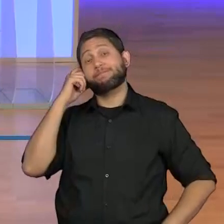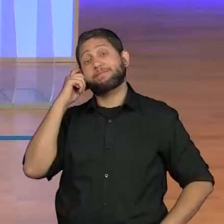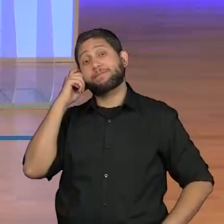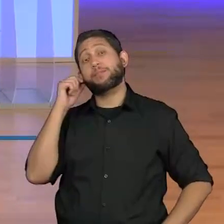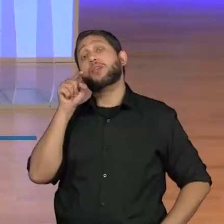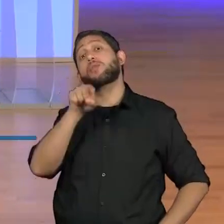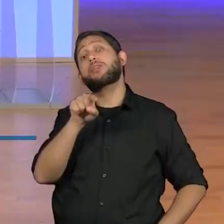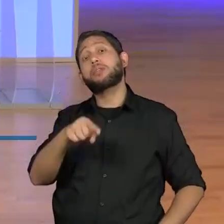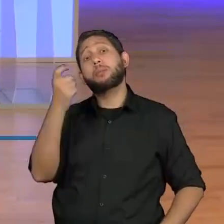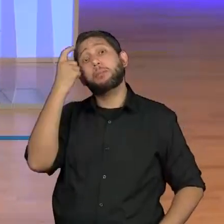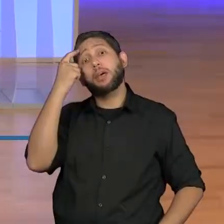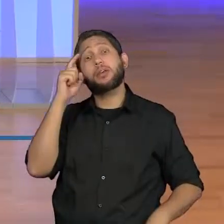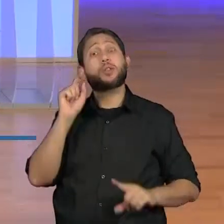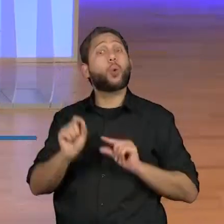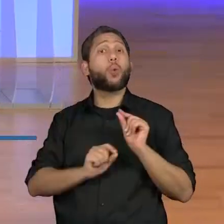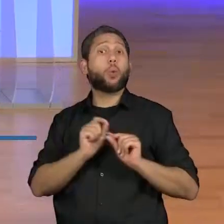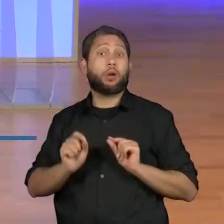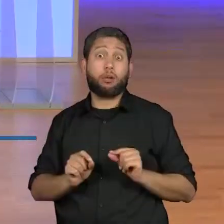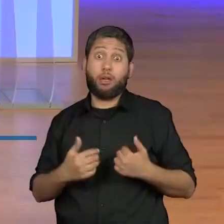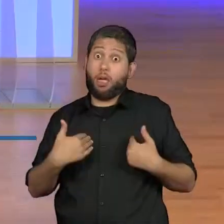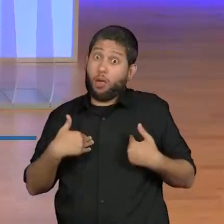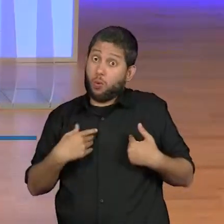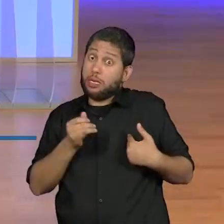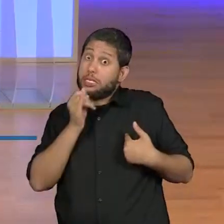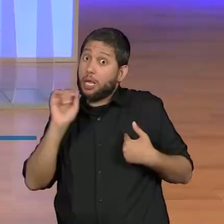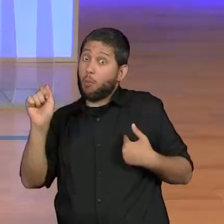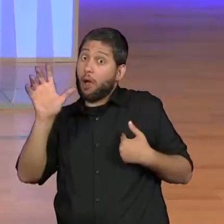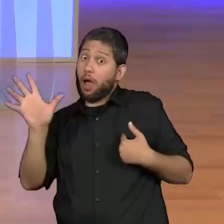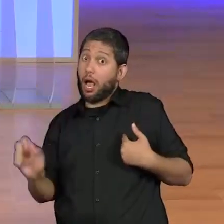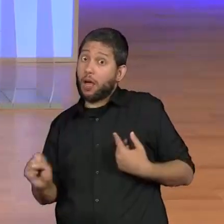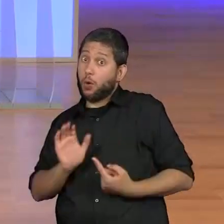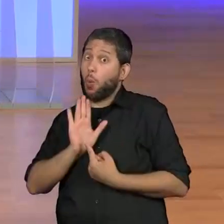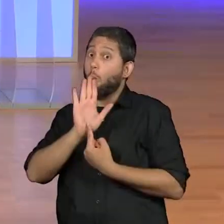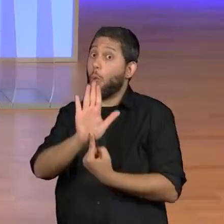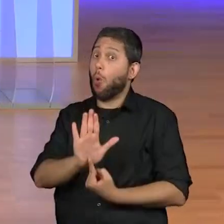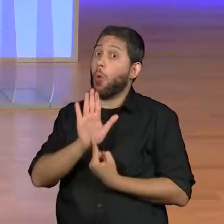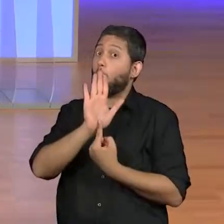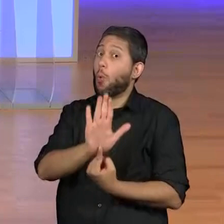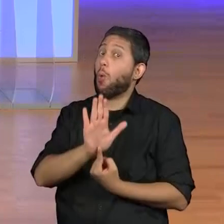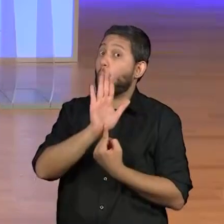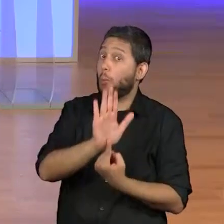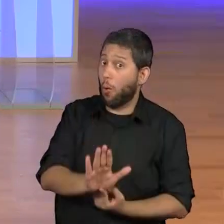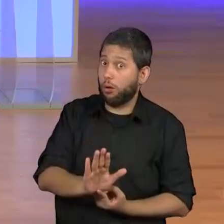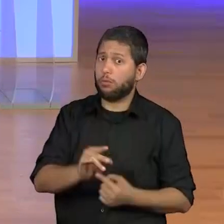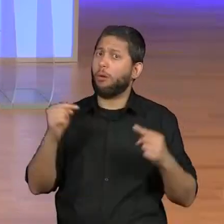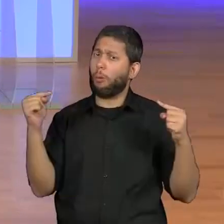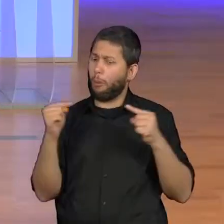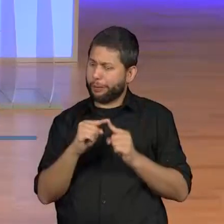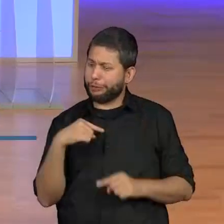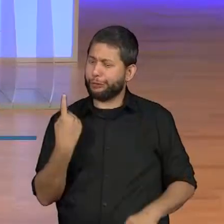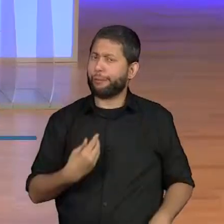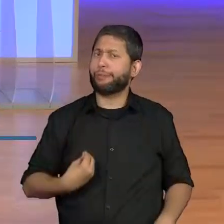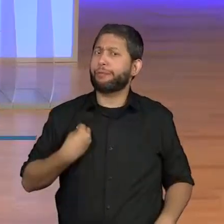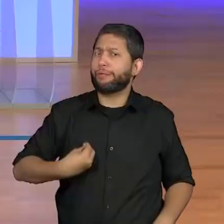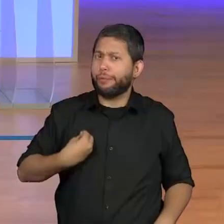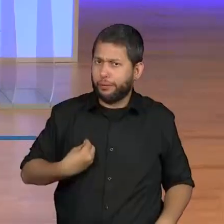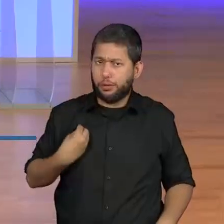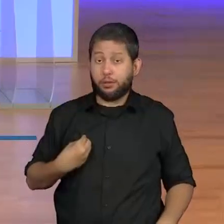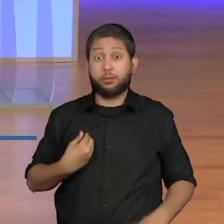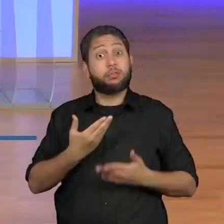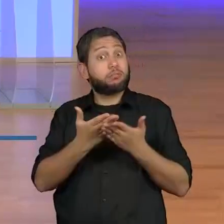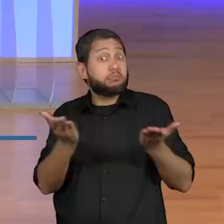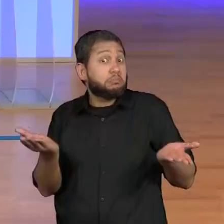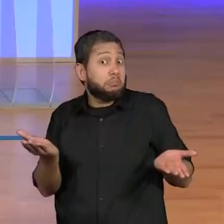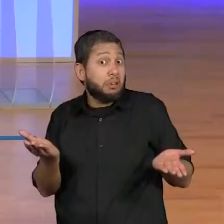a discussão aqui, porque eu trouxe algumas para vocês verem que faz muita parte do nosso cotidiano e que talvez vocês